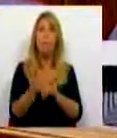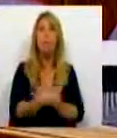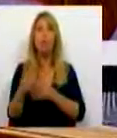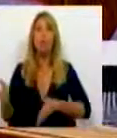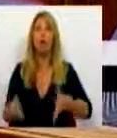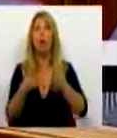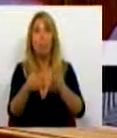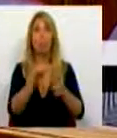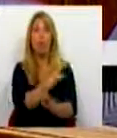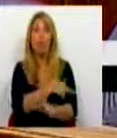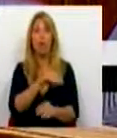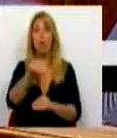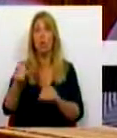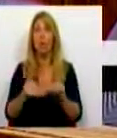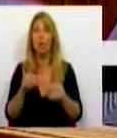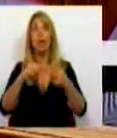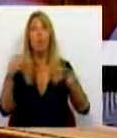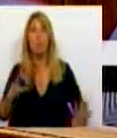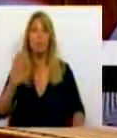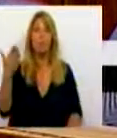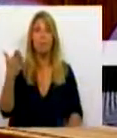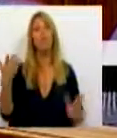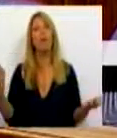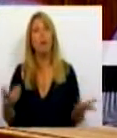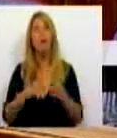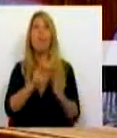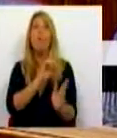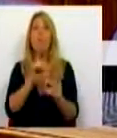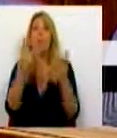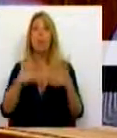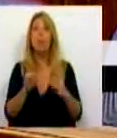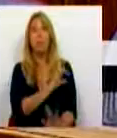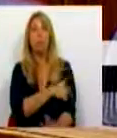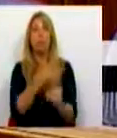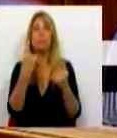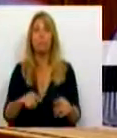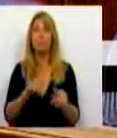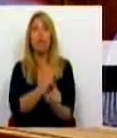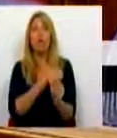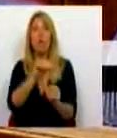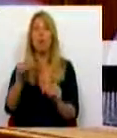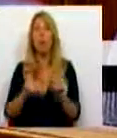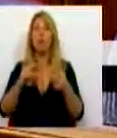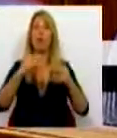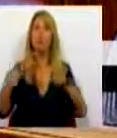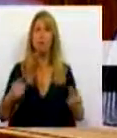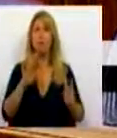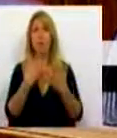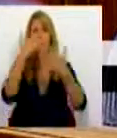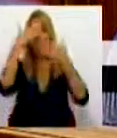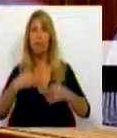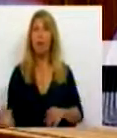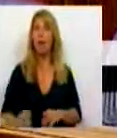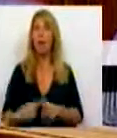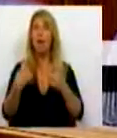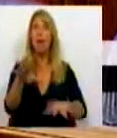às autarquias. É um orçamento com ambição para o poder local e para as autarquias, é um orçamento que dignifica e que tem ambição